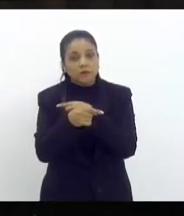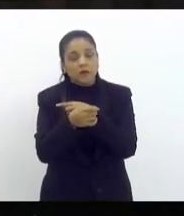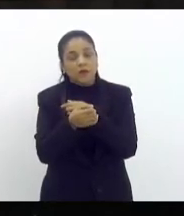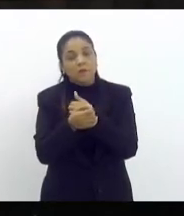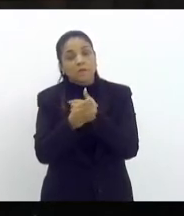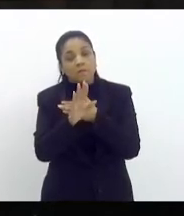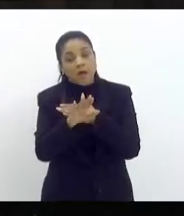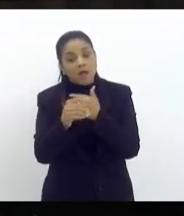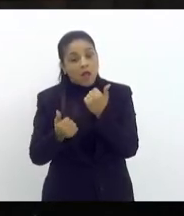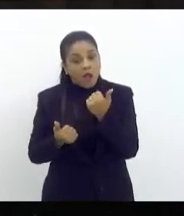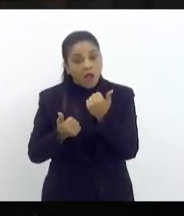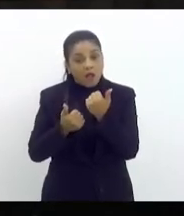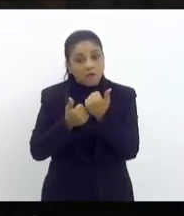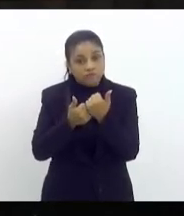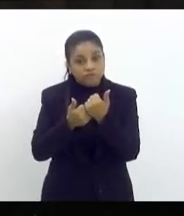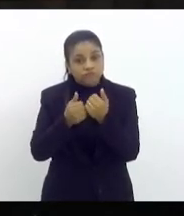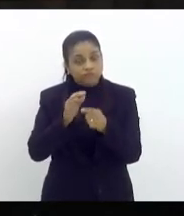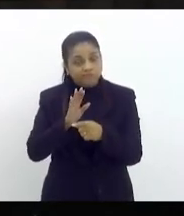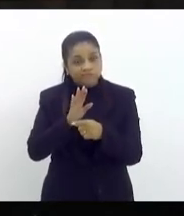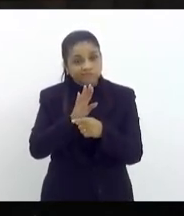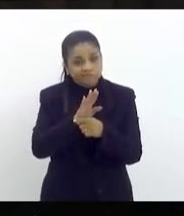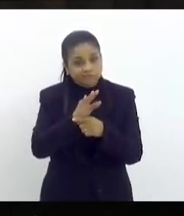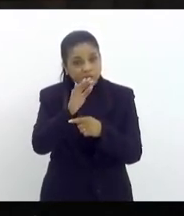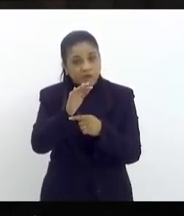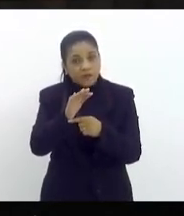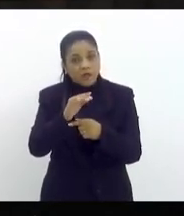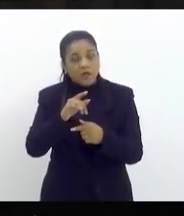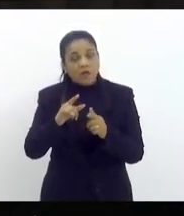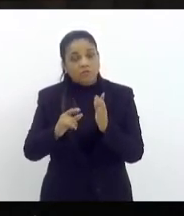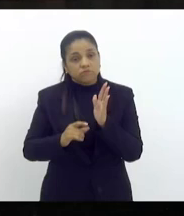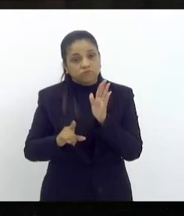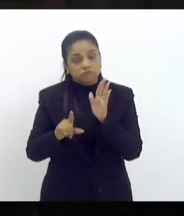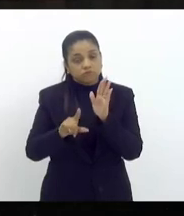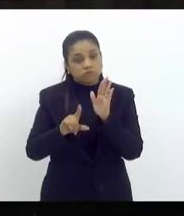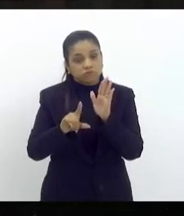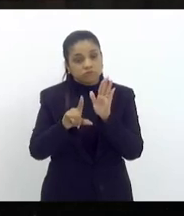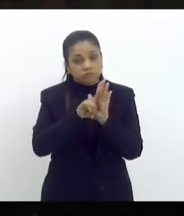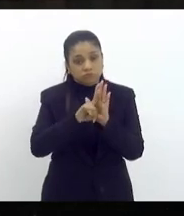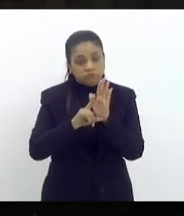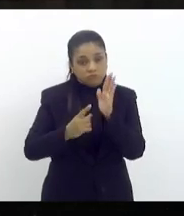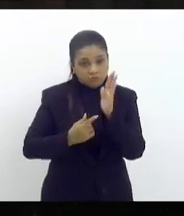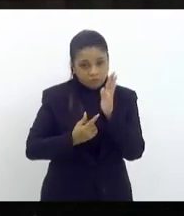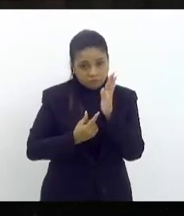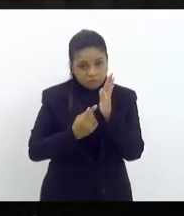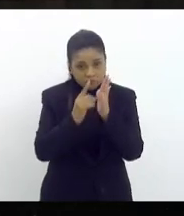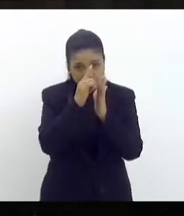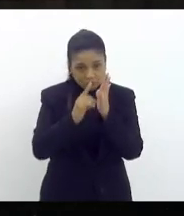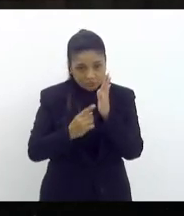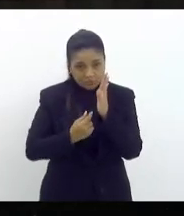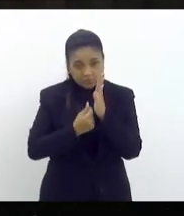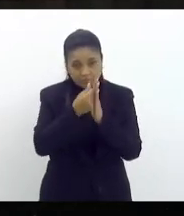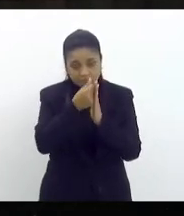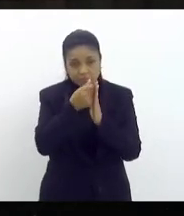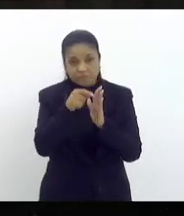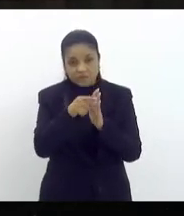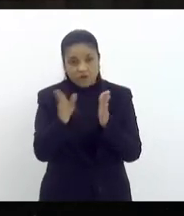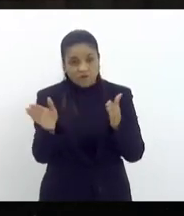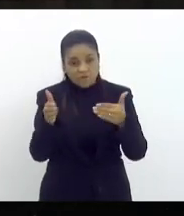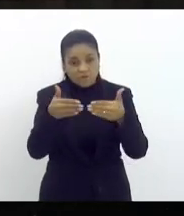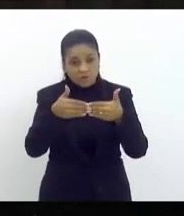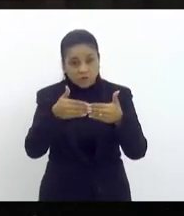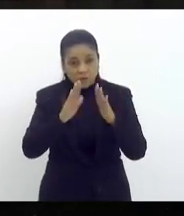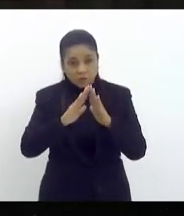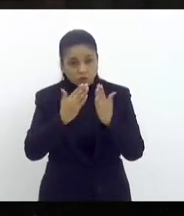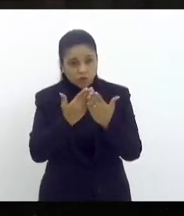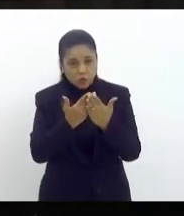elaborar formular para na futura LOA a gente debater contra o fechamento de escola nós não estamos legislando